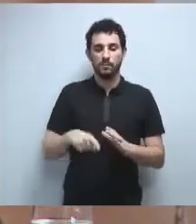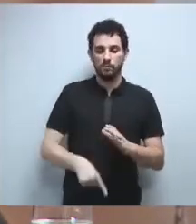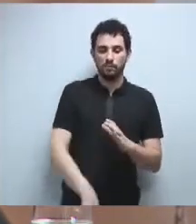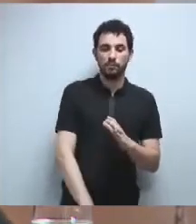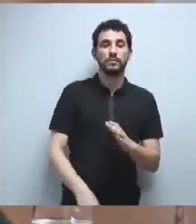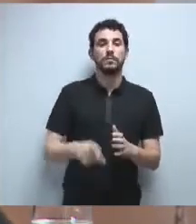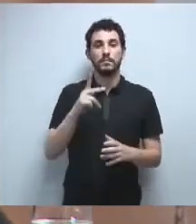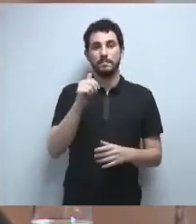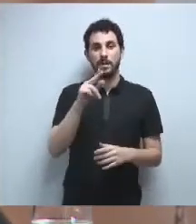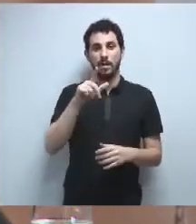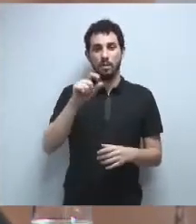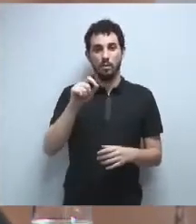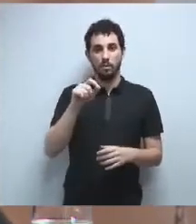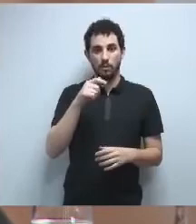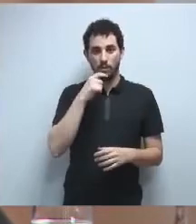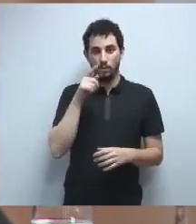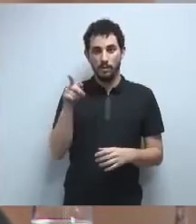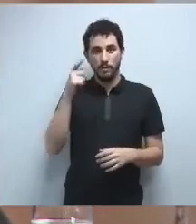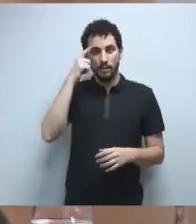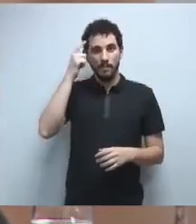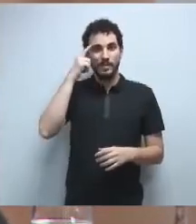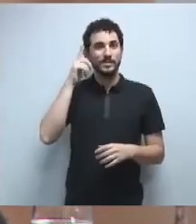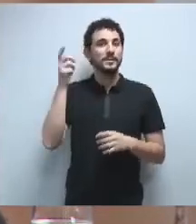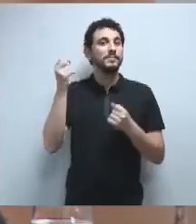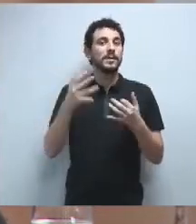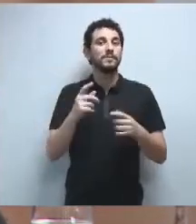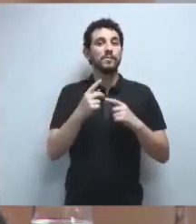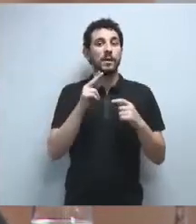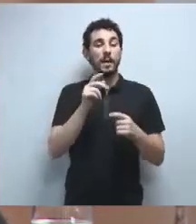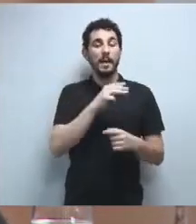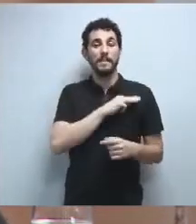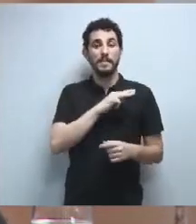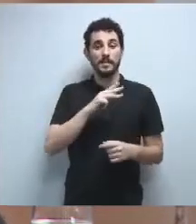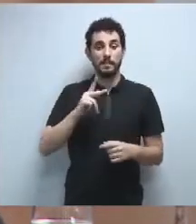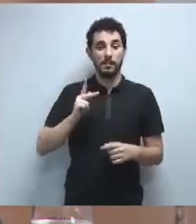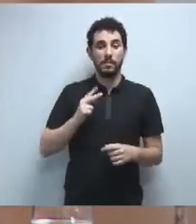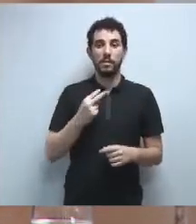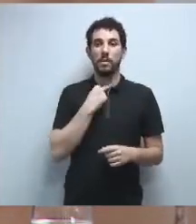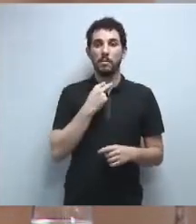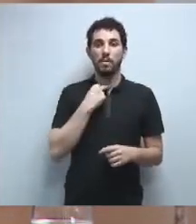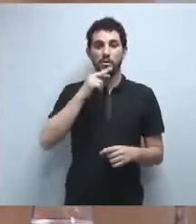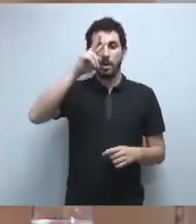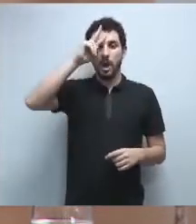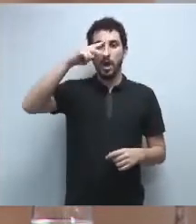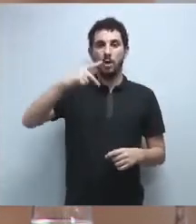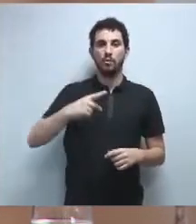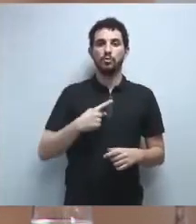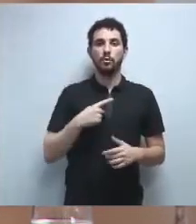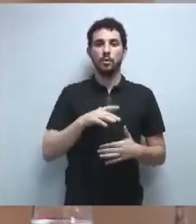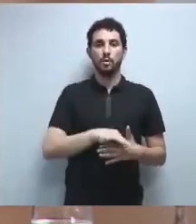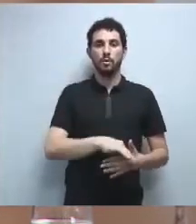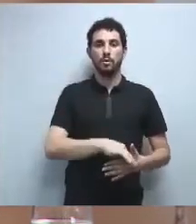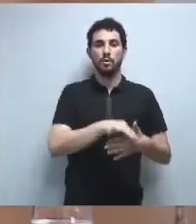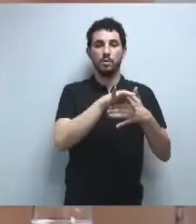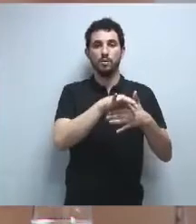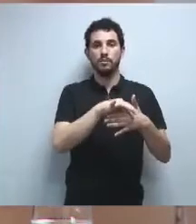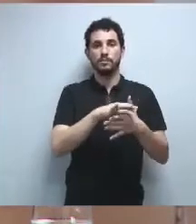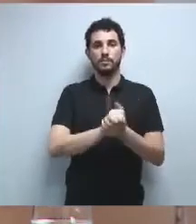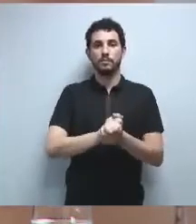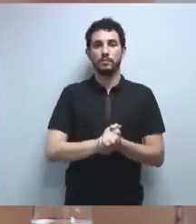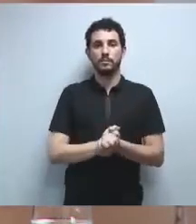brossard tinha essa mentalidade o ministério público não pode ser autônomo e te